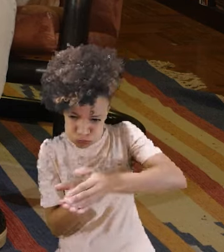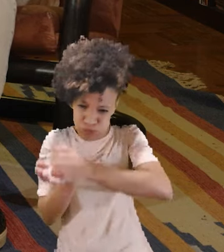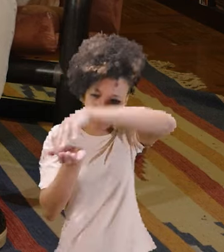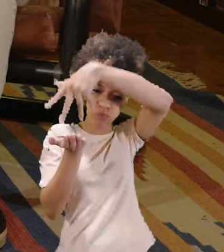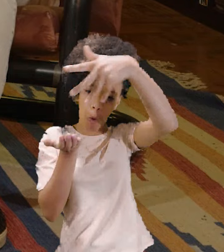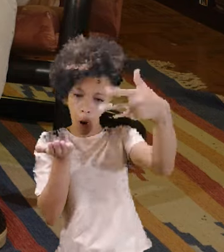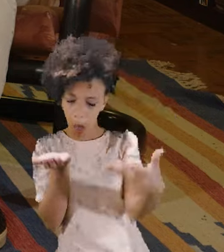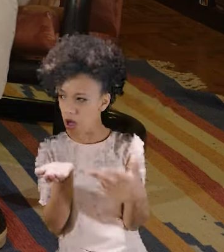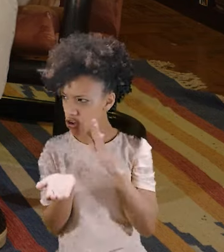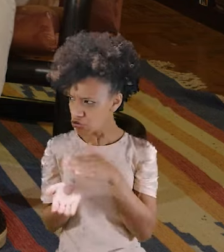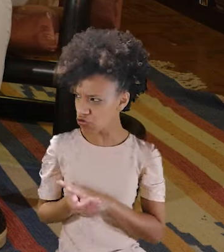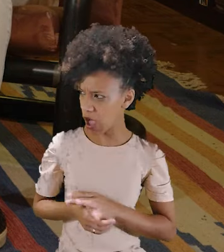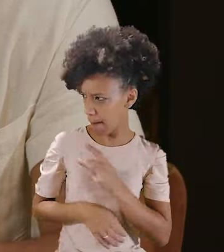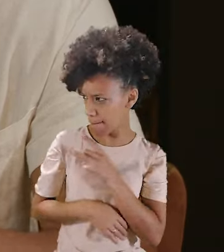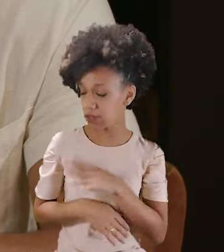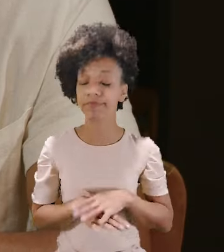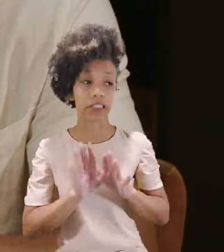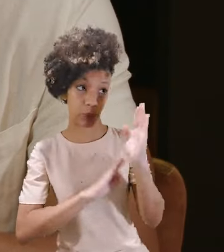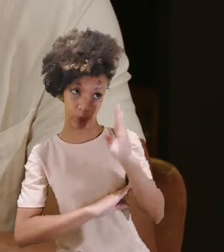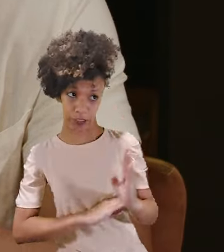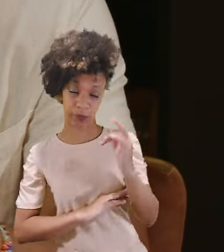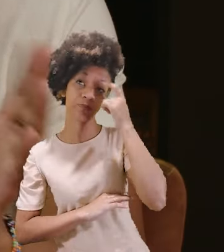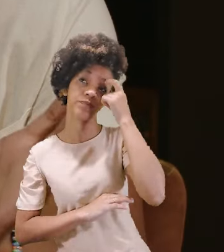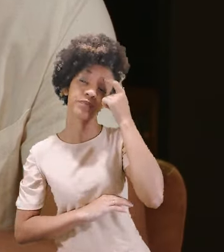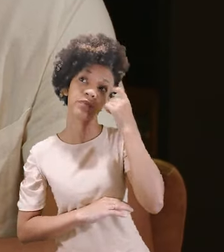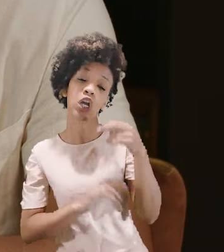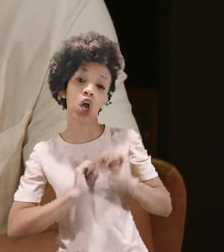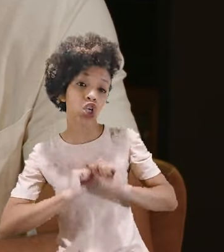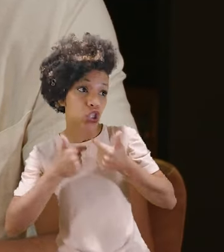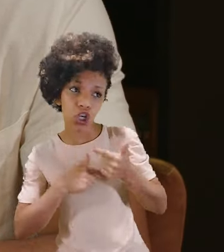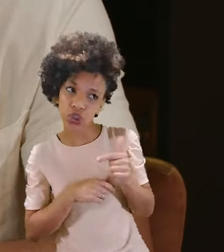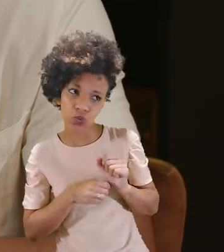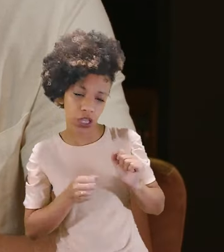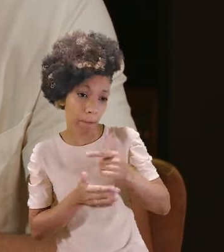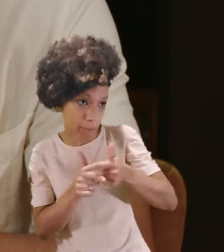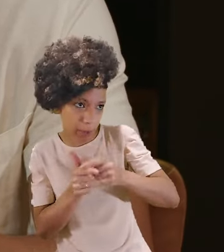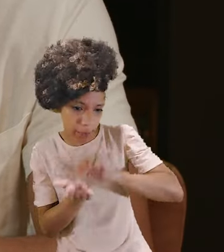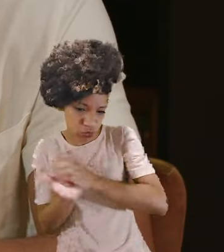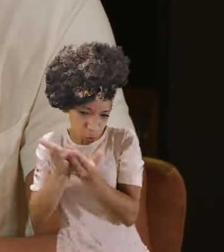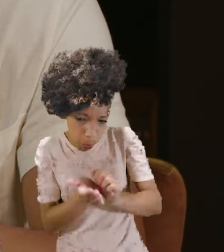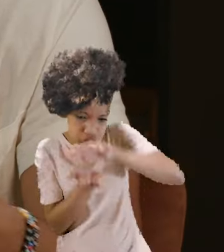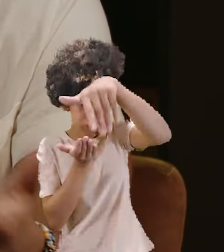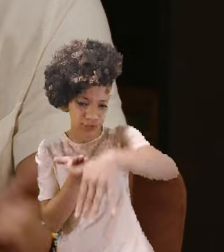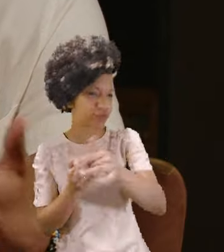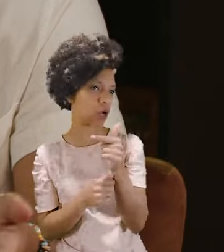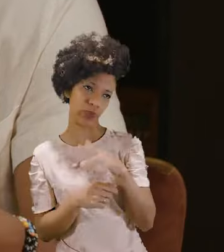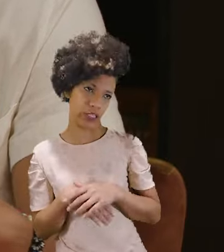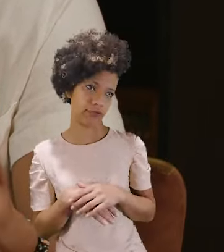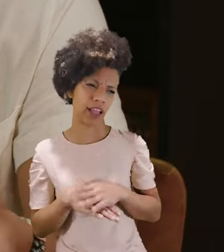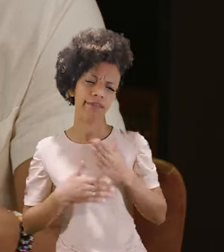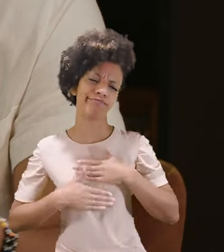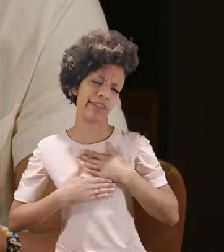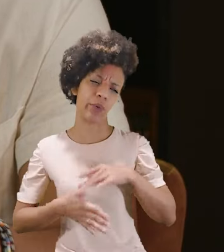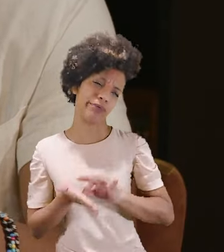contêiner já passou por um ferro então no Brasil assim por sente não tem esse prêmio Deuses gigantes assim então não